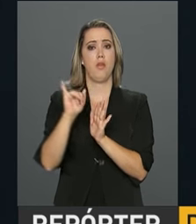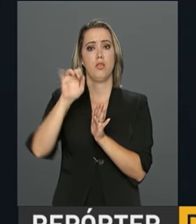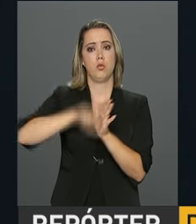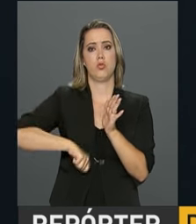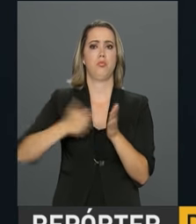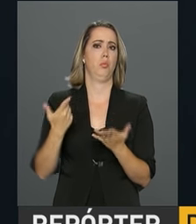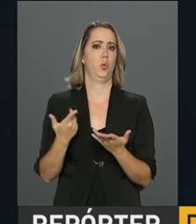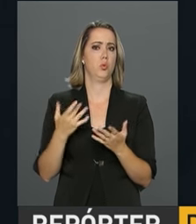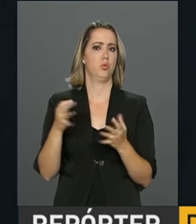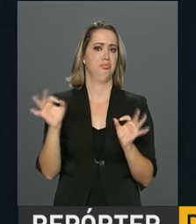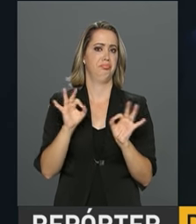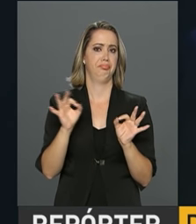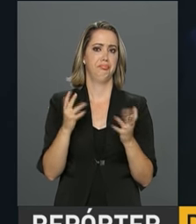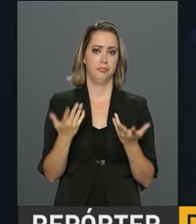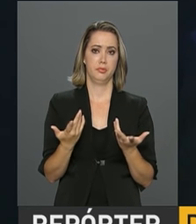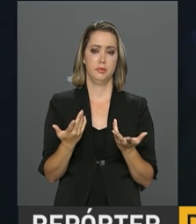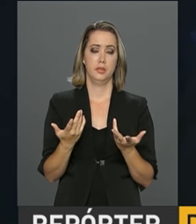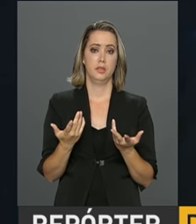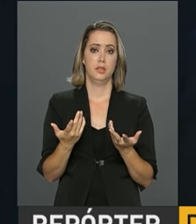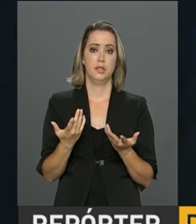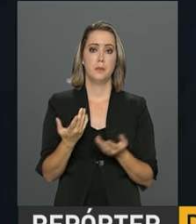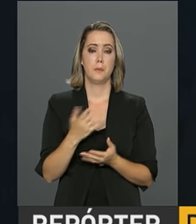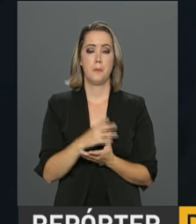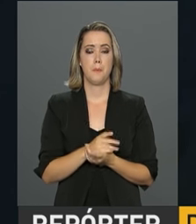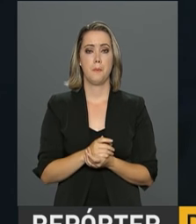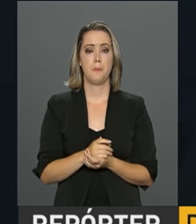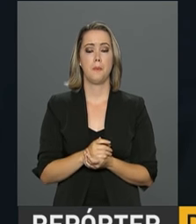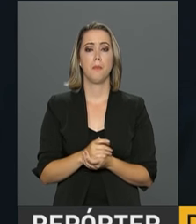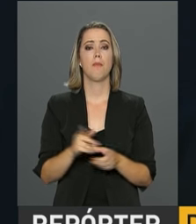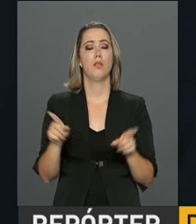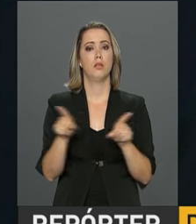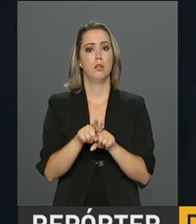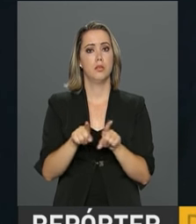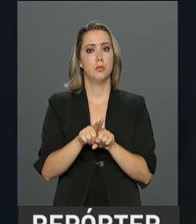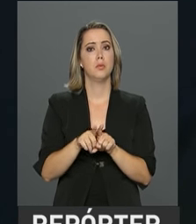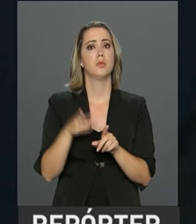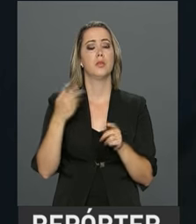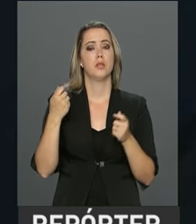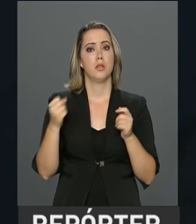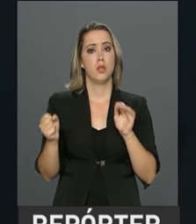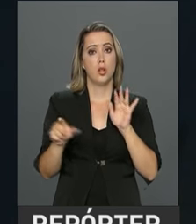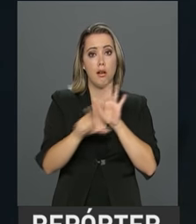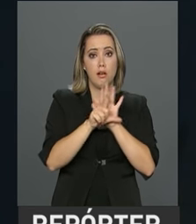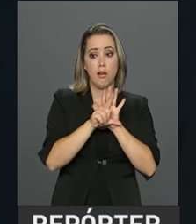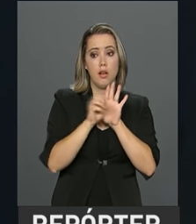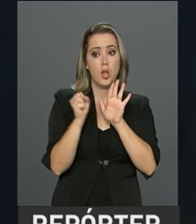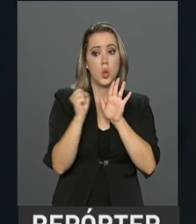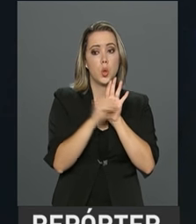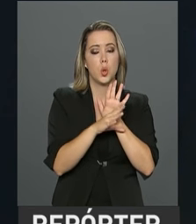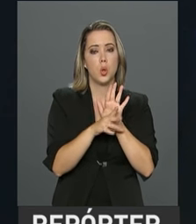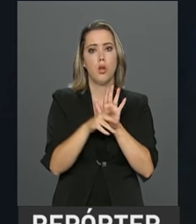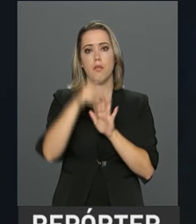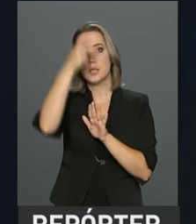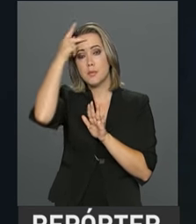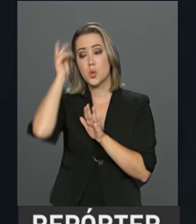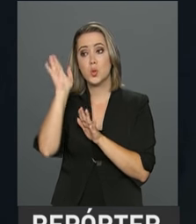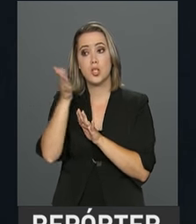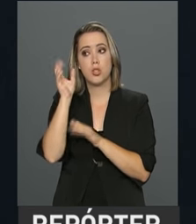aumentamos a contribuição previdenciária das pessoas. Também é uma reforma que os aposentados não estão sendo afetados.